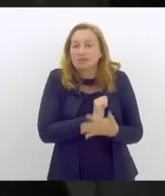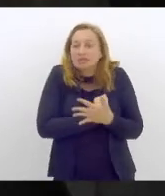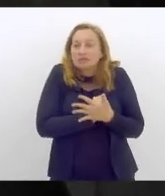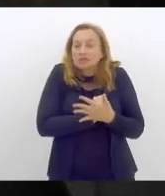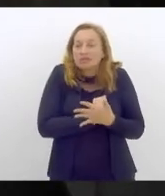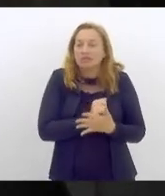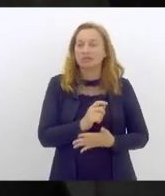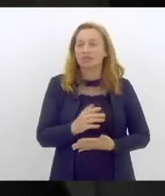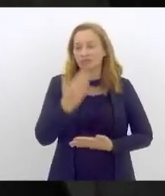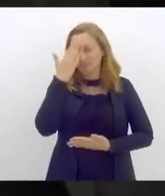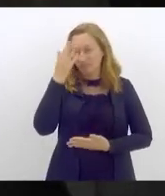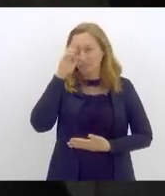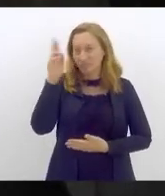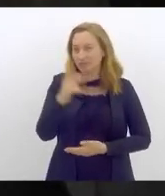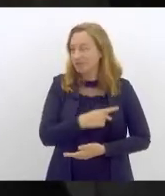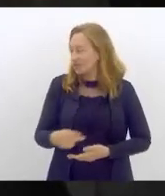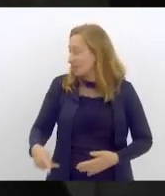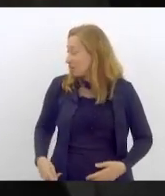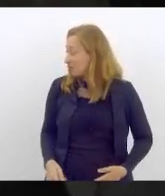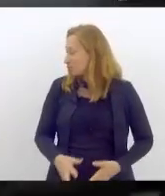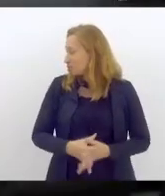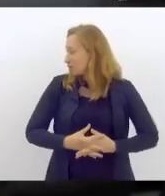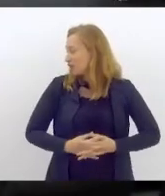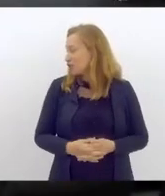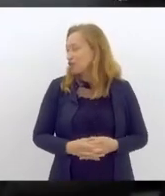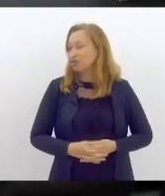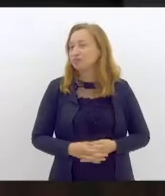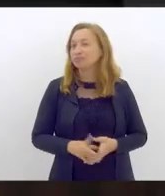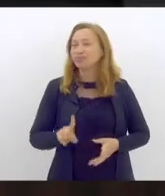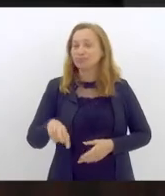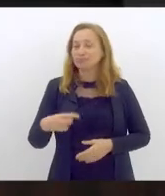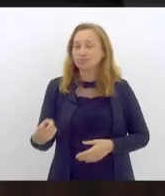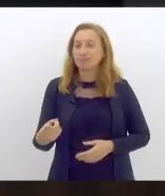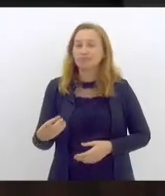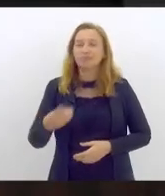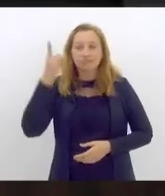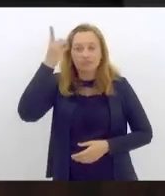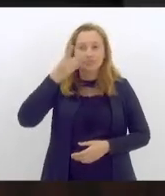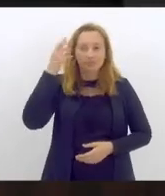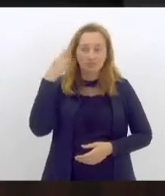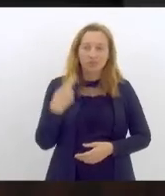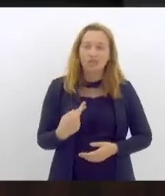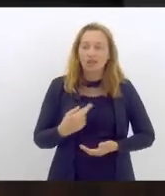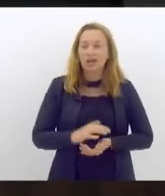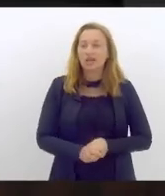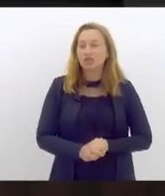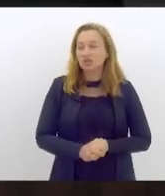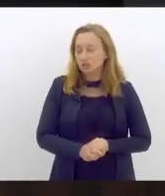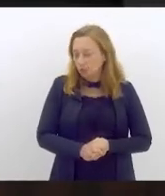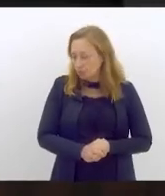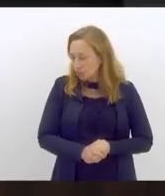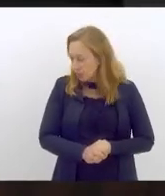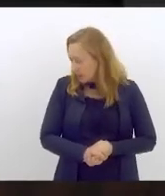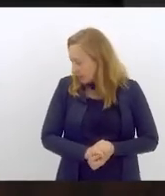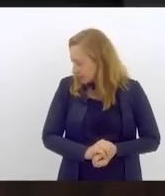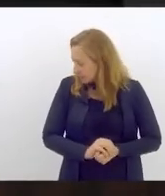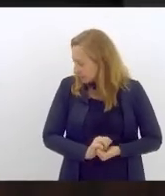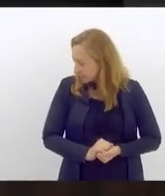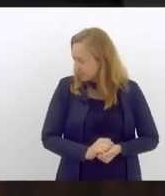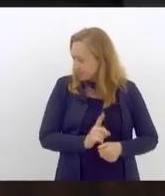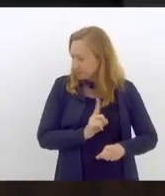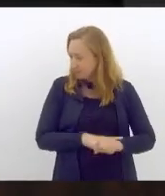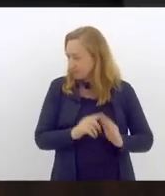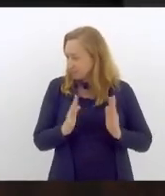Muito obrigado senhora presidente próximas deputada Renata Souza vossa excelência de 10 minutos no tempo